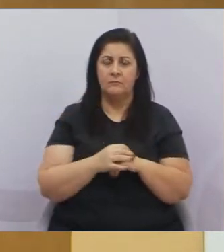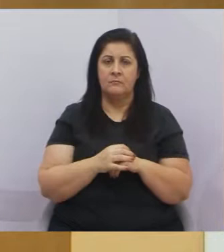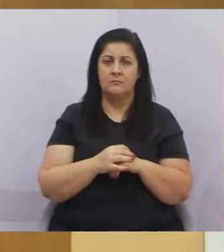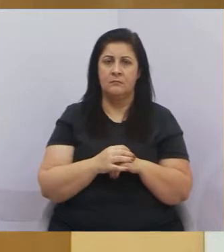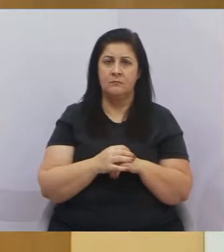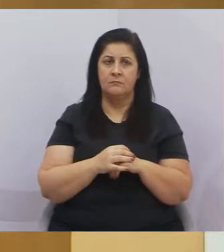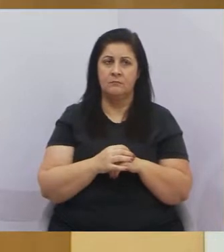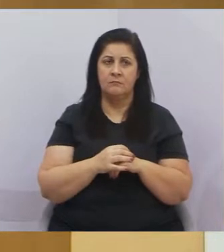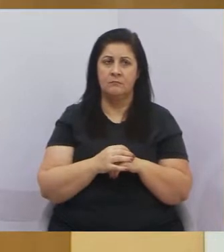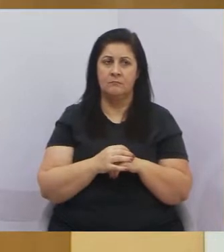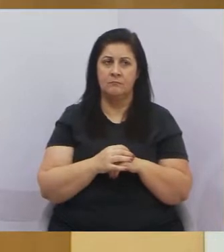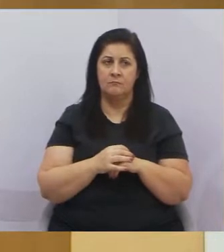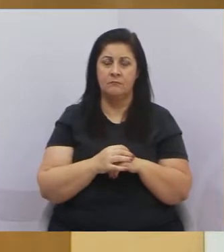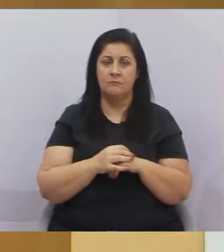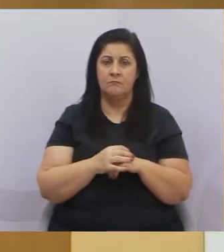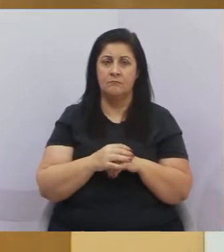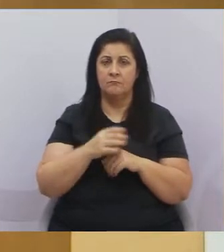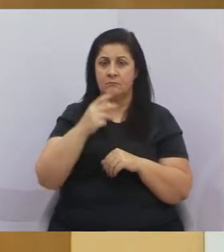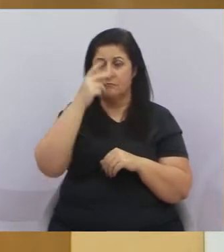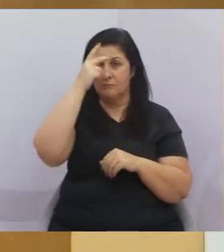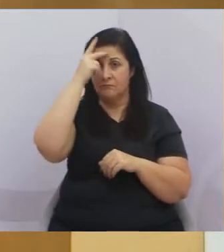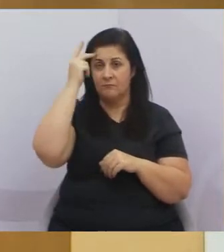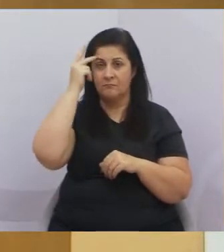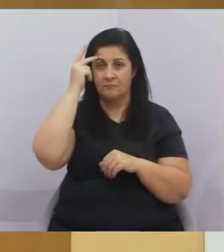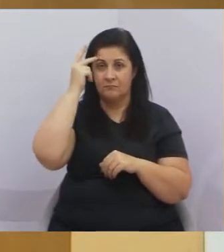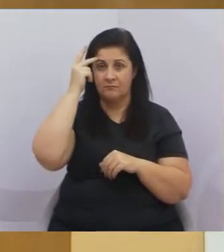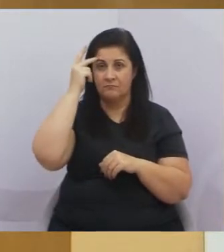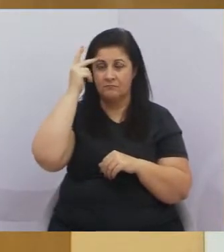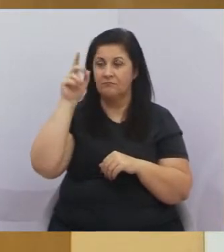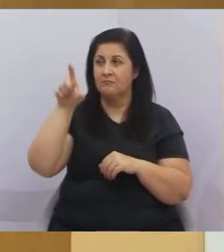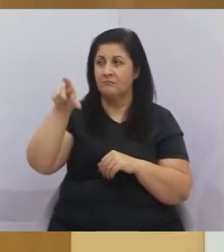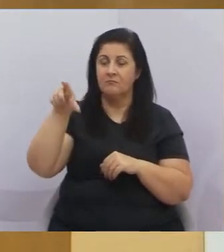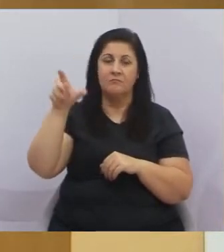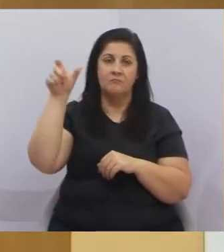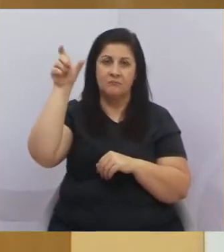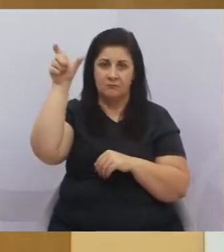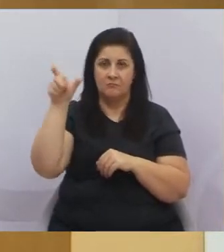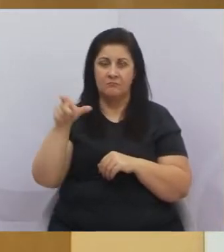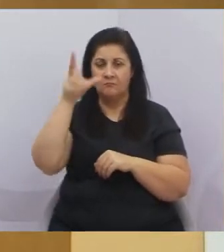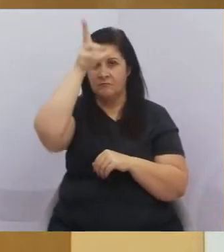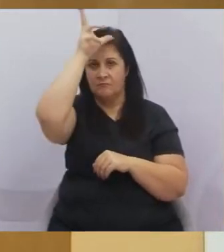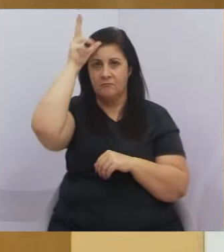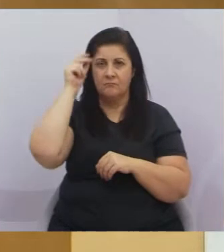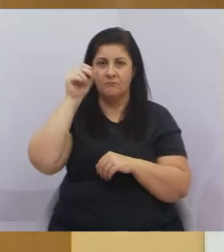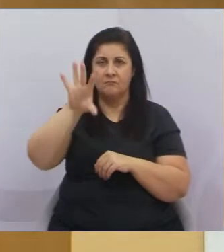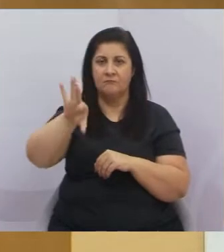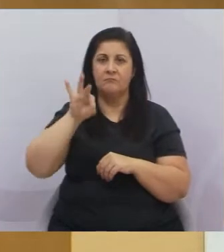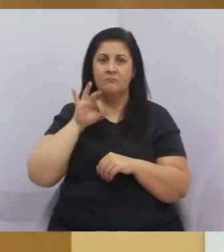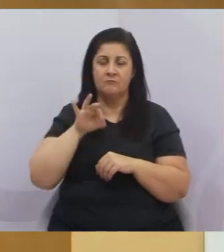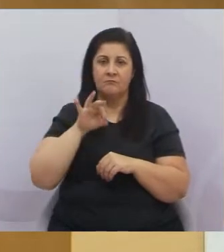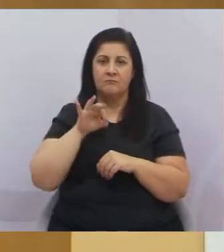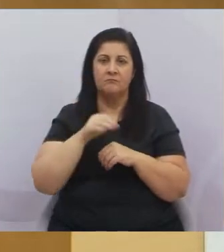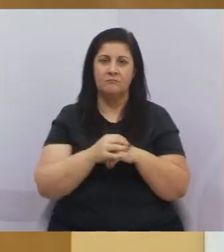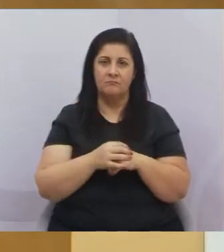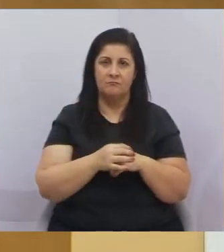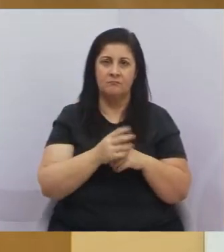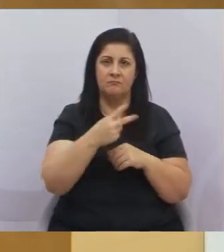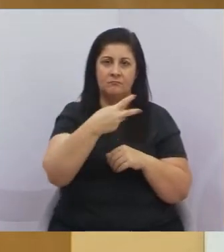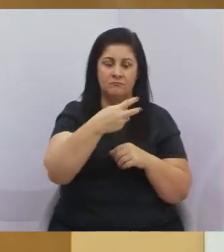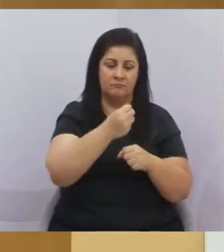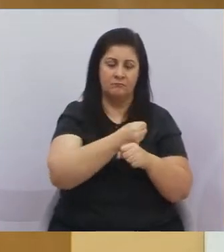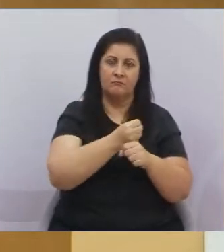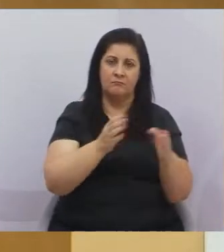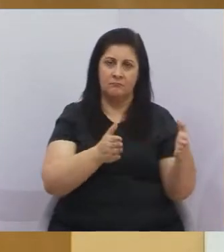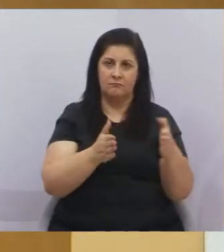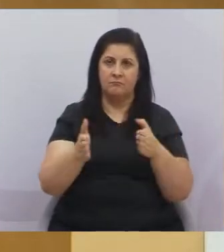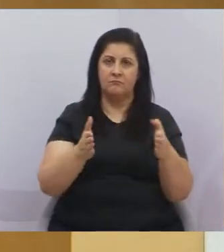e suplentes, nomeados pelo prefeito com mandato de 2 anos, permitida a uma recondução.